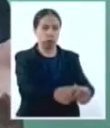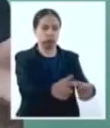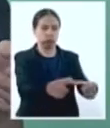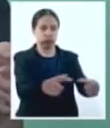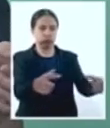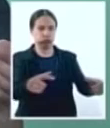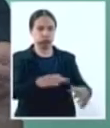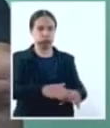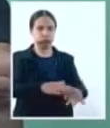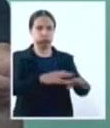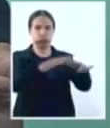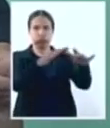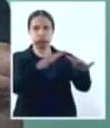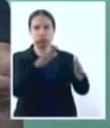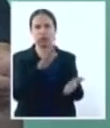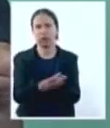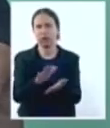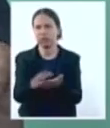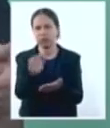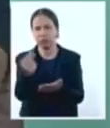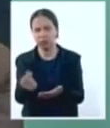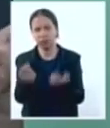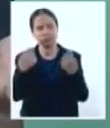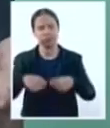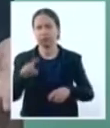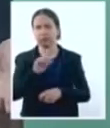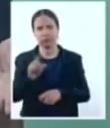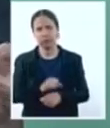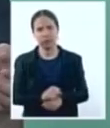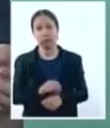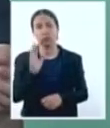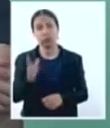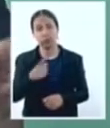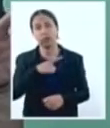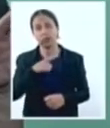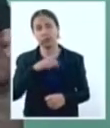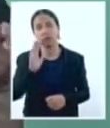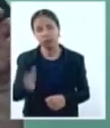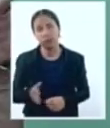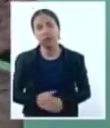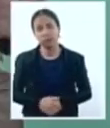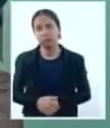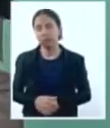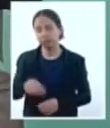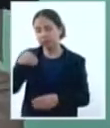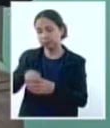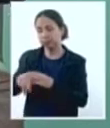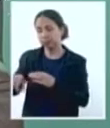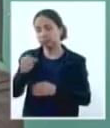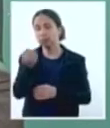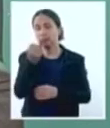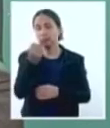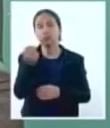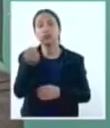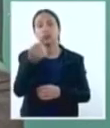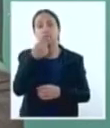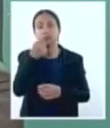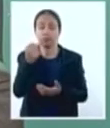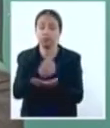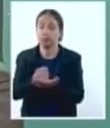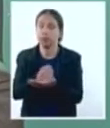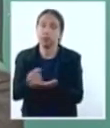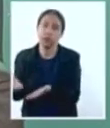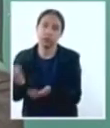custo para ele. É um serviço especializado, com o qual ele já tem uma intimidade, e a partir dali, e é a referência, né? Então eu compro um